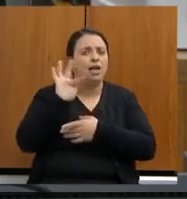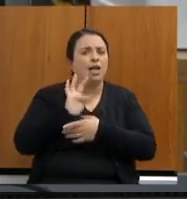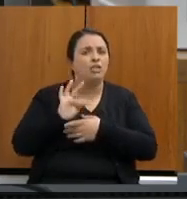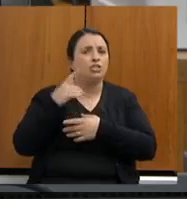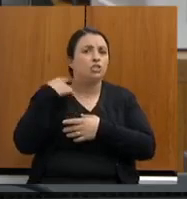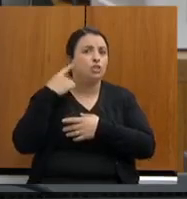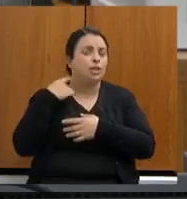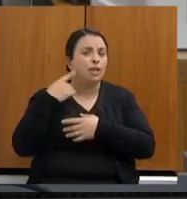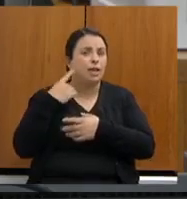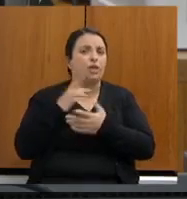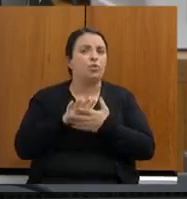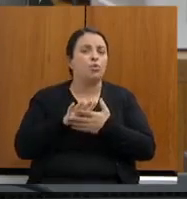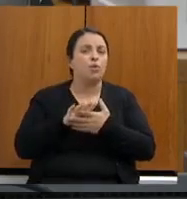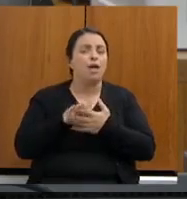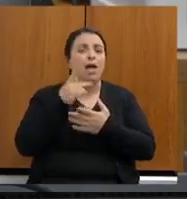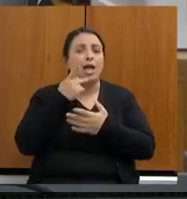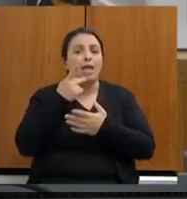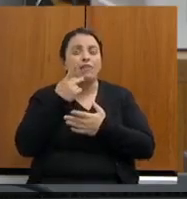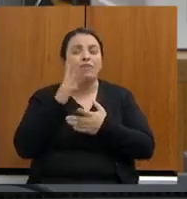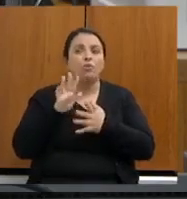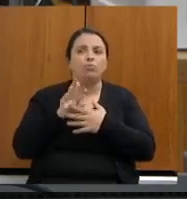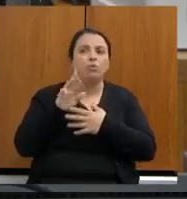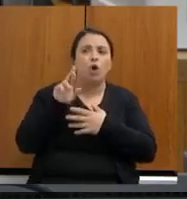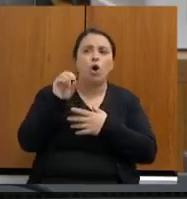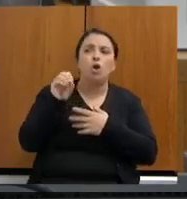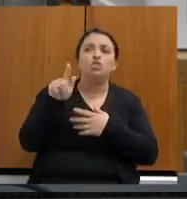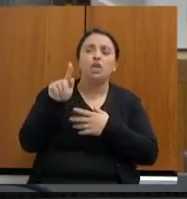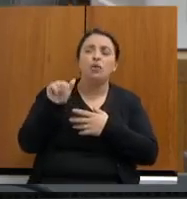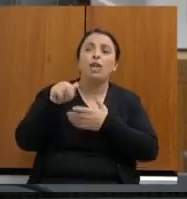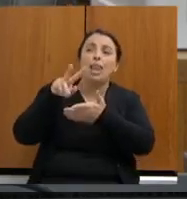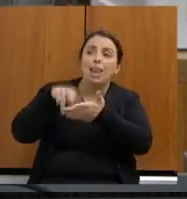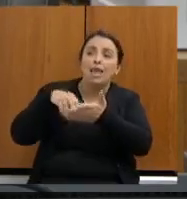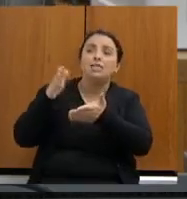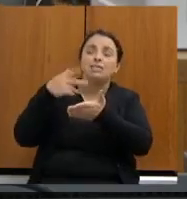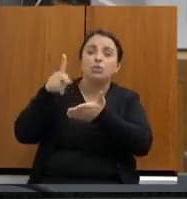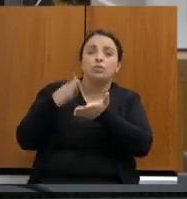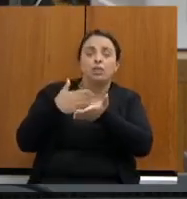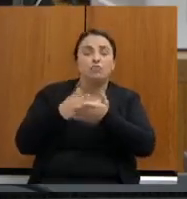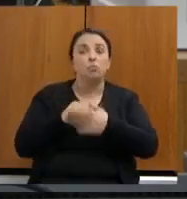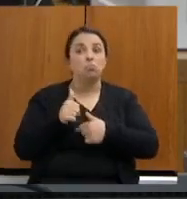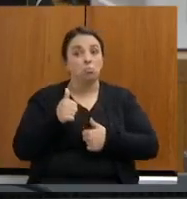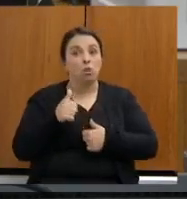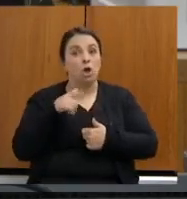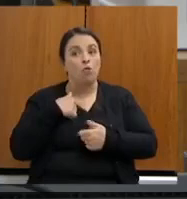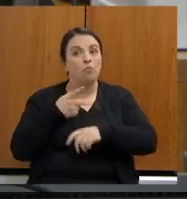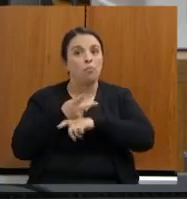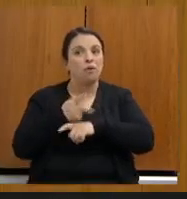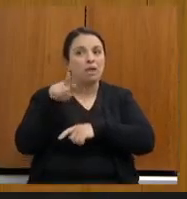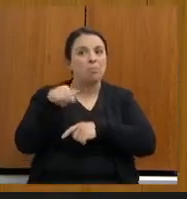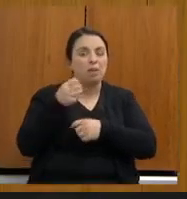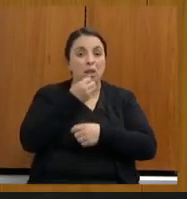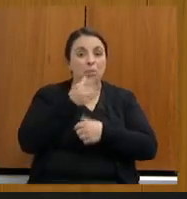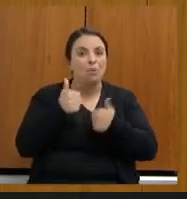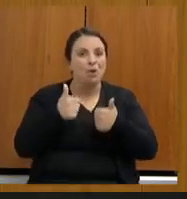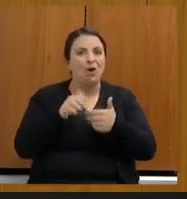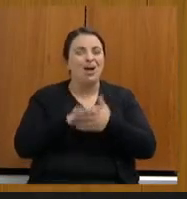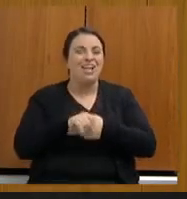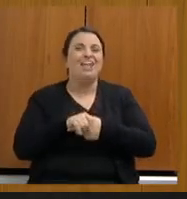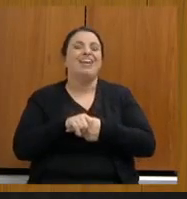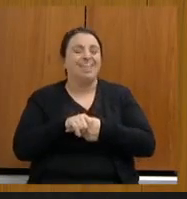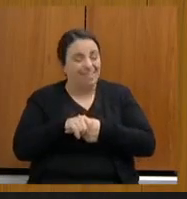não mas o Rogério Greco desista disse não lê o Rogério Greco foi Opa seu câncer fila de alegria que deve ser bom de serviço é